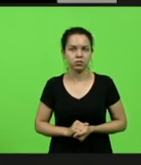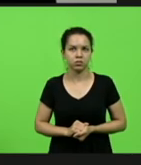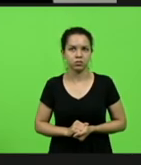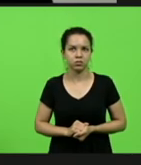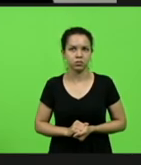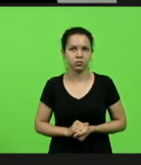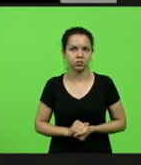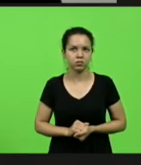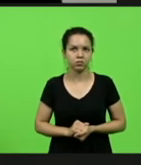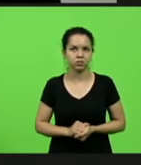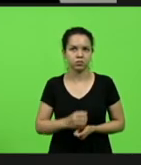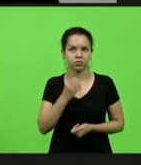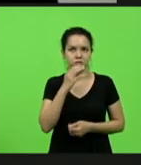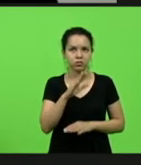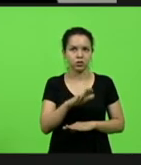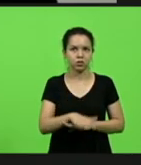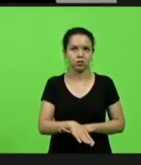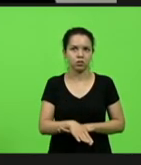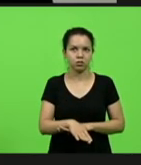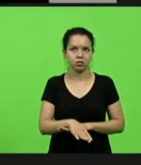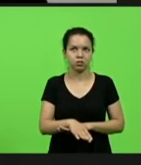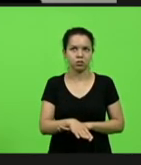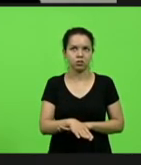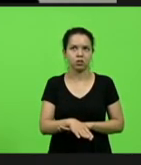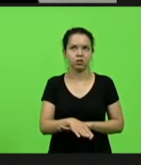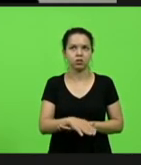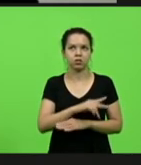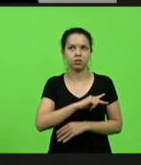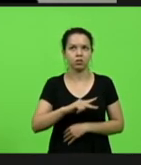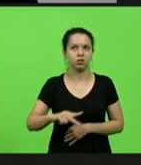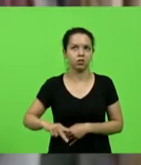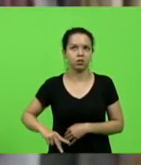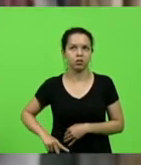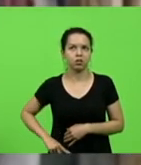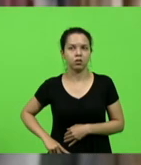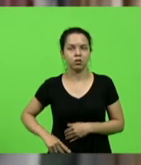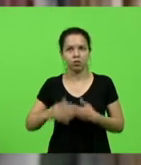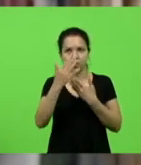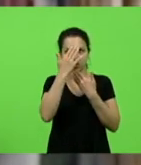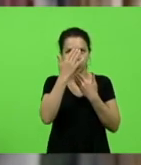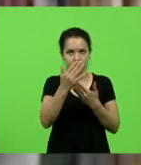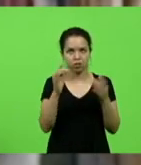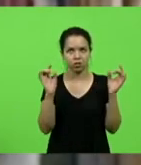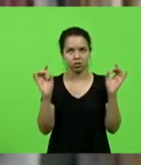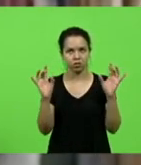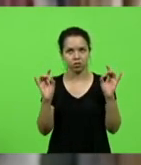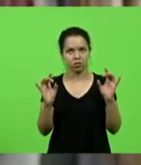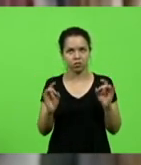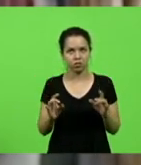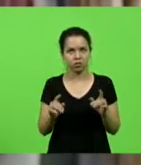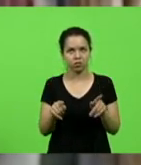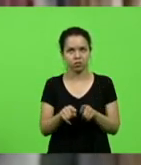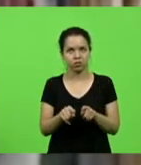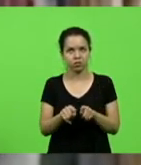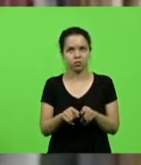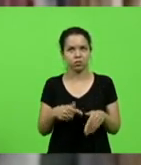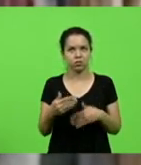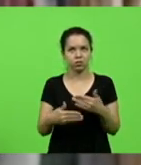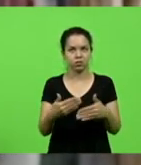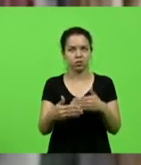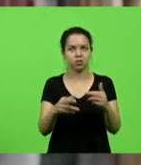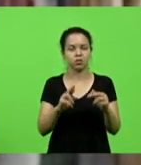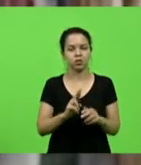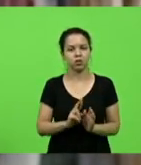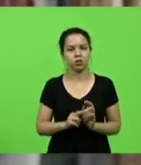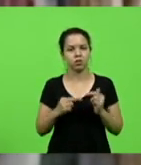Boa tarde, senhora presidente. Muito obrigada pela oportunidade e também pela condução desta reunião. Gostaria de parabenizar